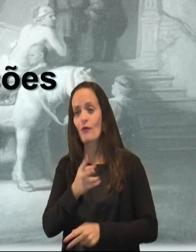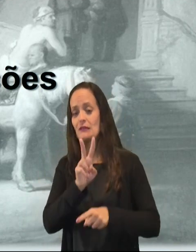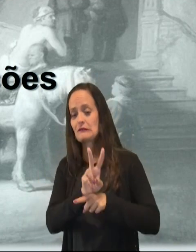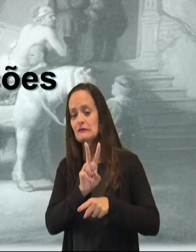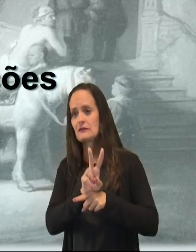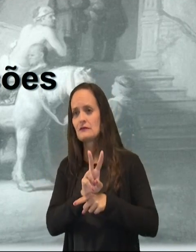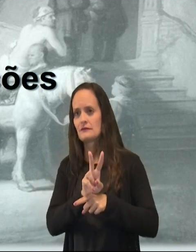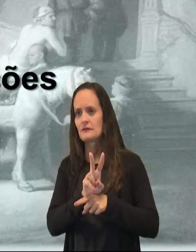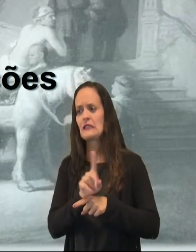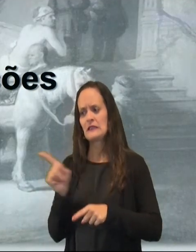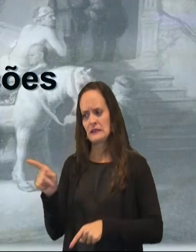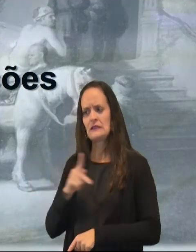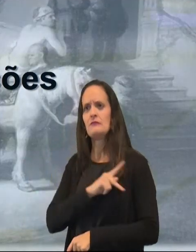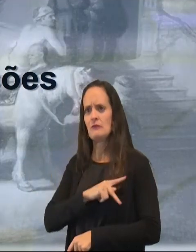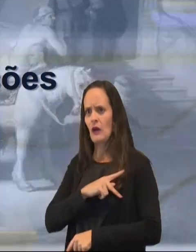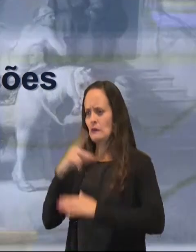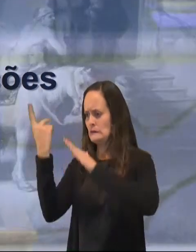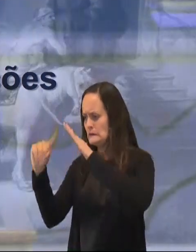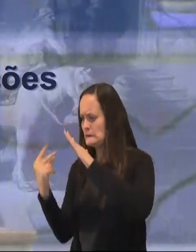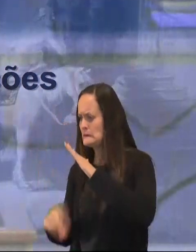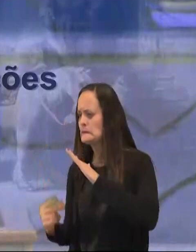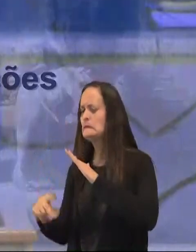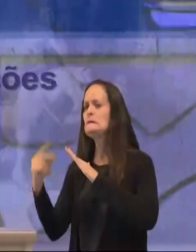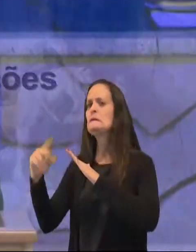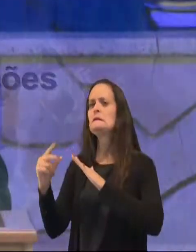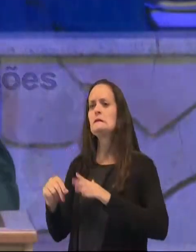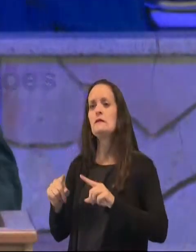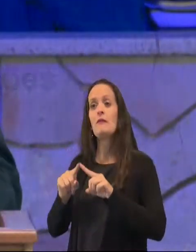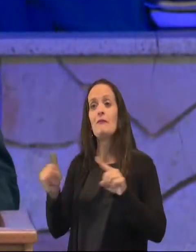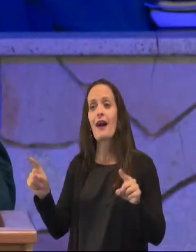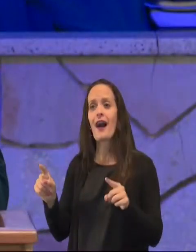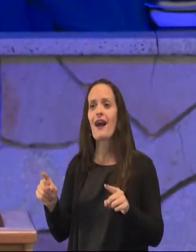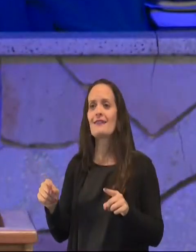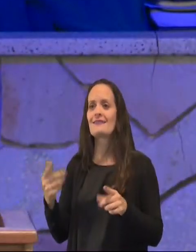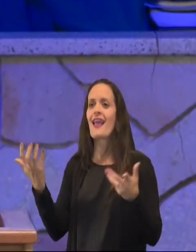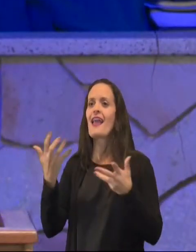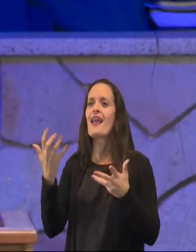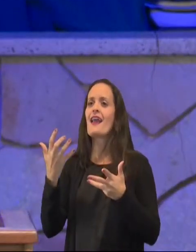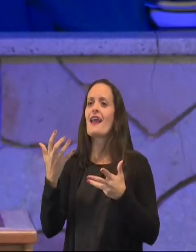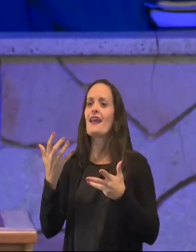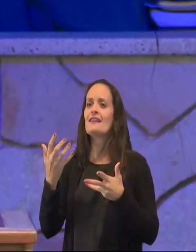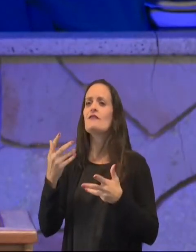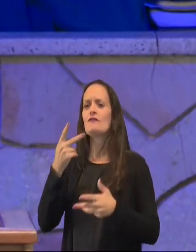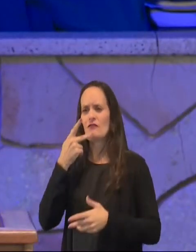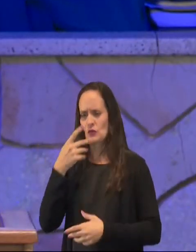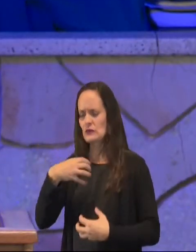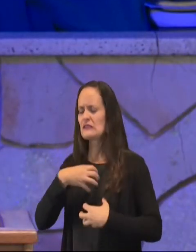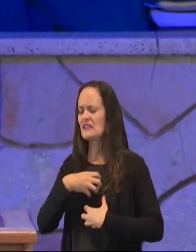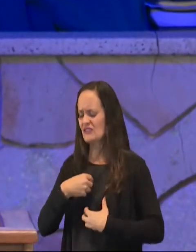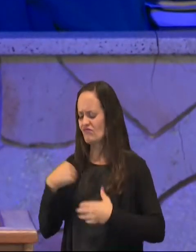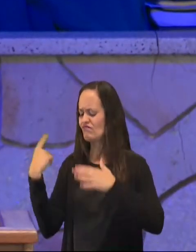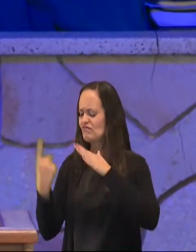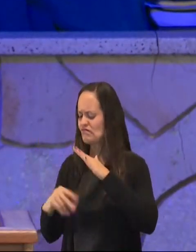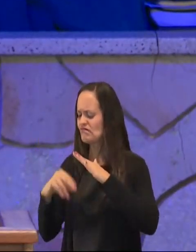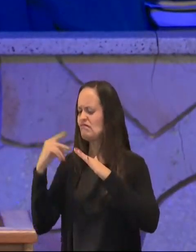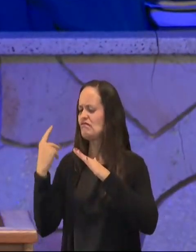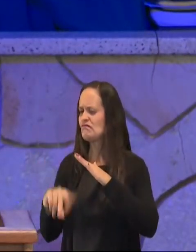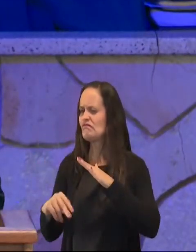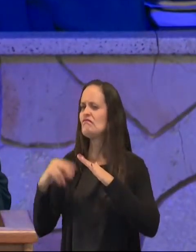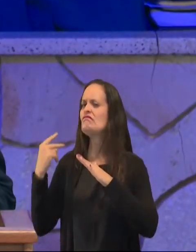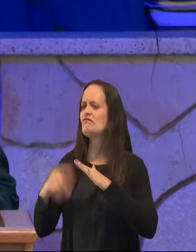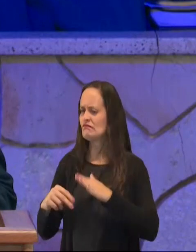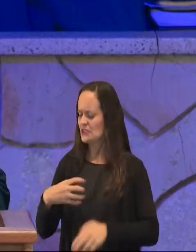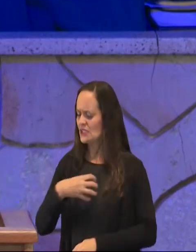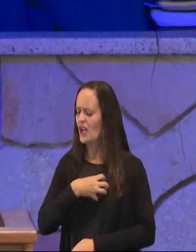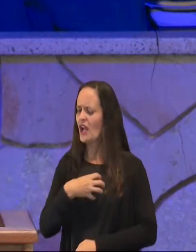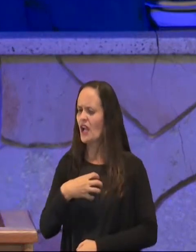açoites que tomaram. E quantas vezes o apóstolo Paulo disse que foi açoitado. Irmãos, nós pensamos que muitas